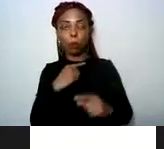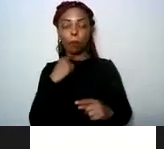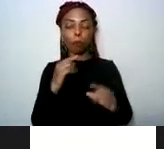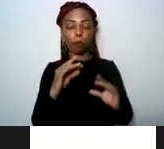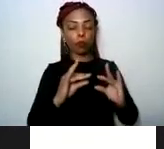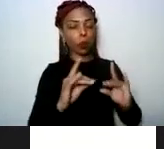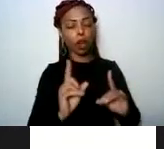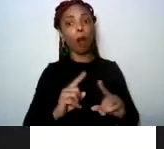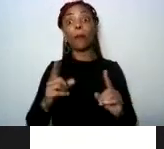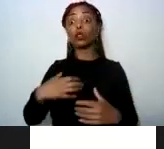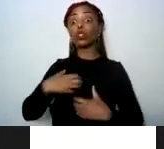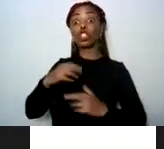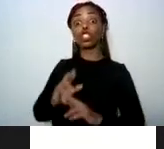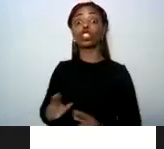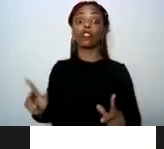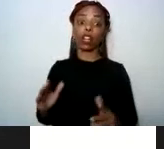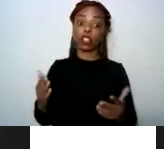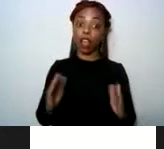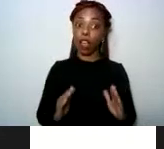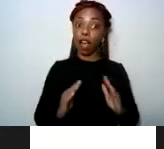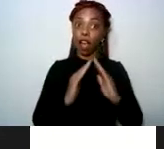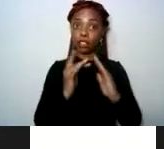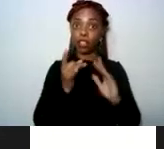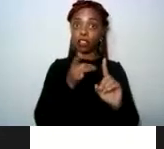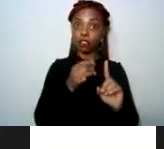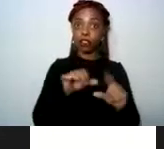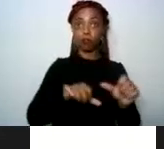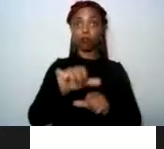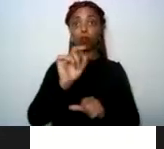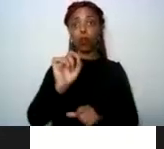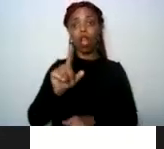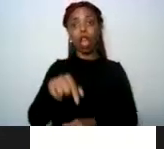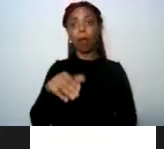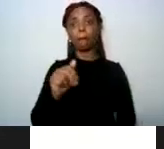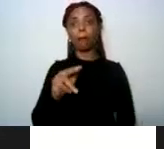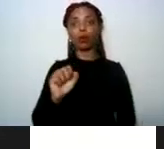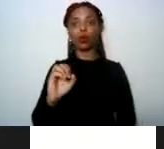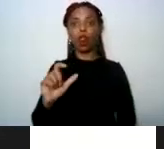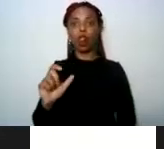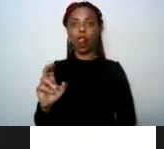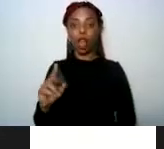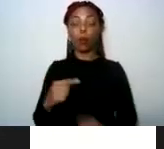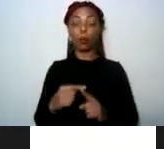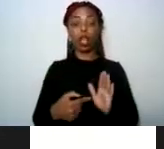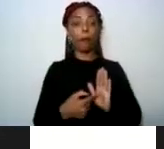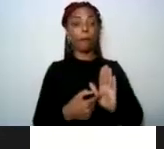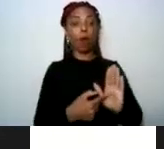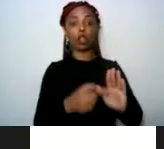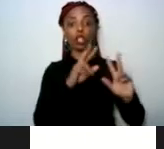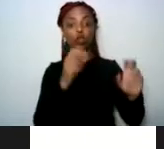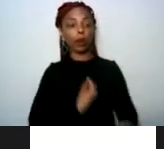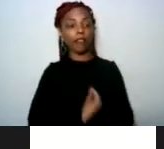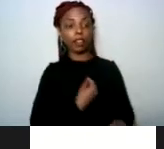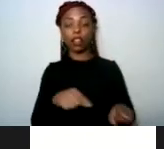mausoléu é um local onde o trabalho a vida e a morte do casal Bardi está extremamente entrelaçado